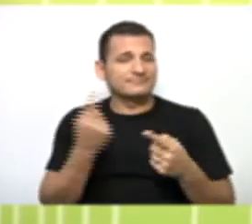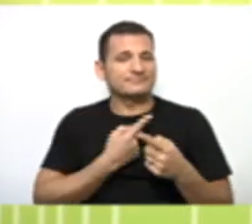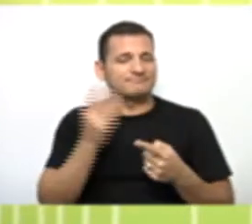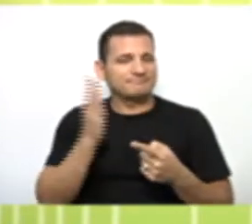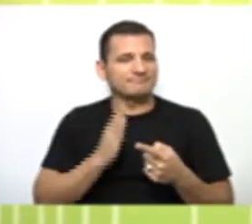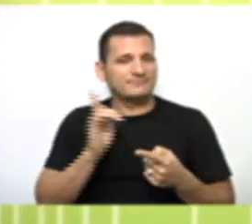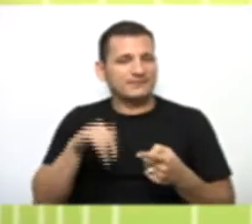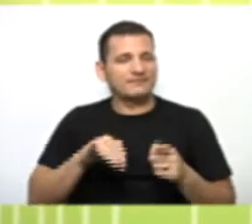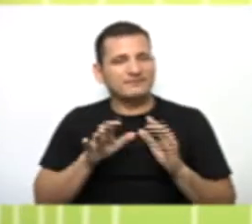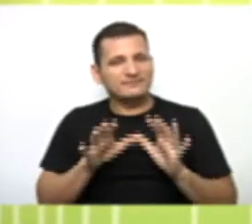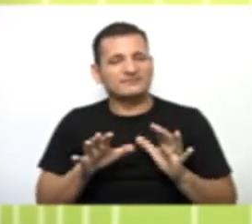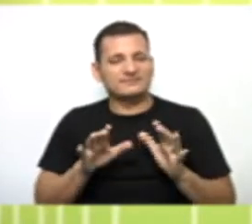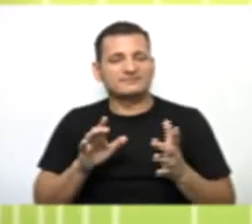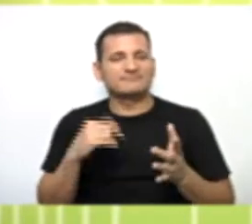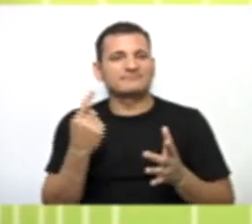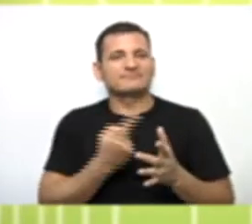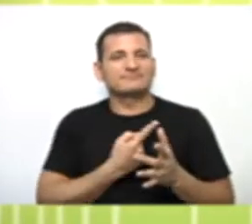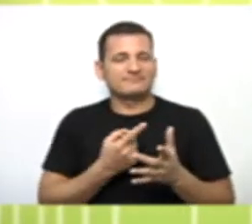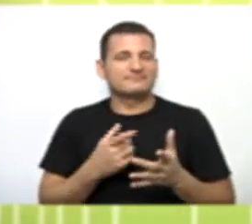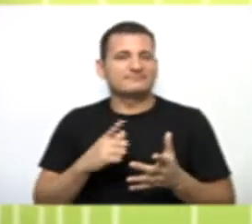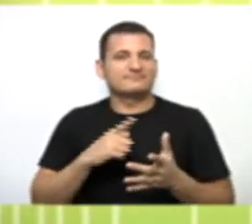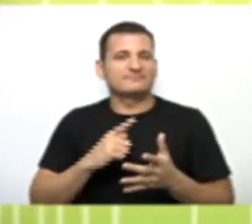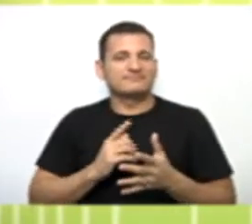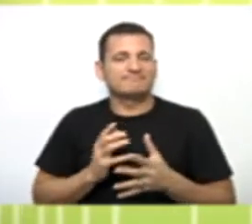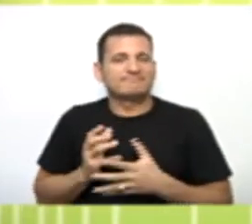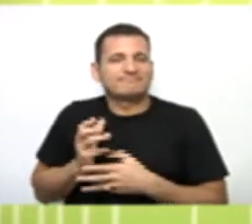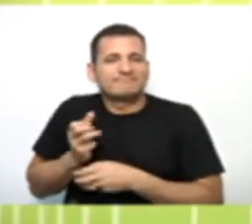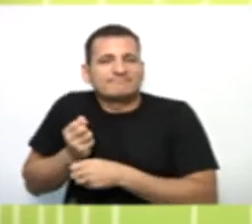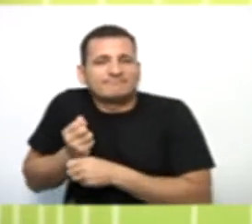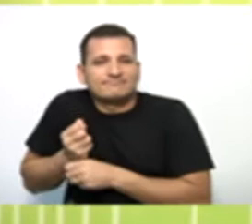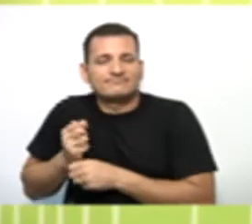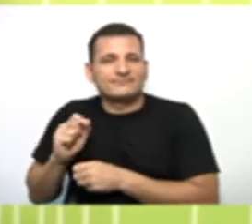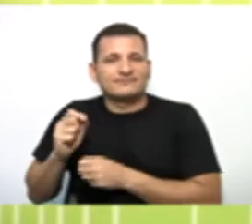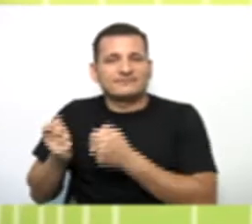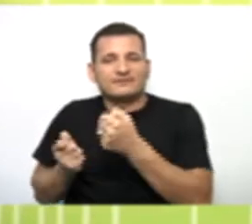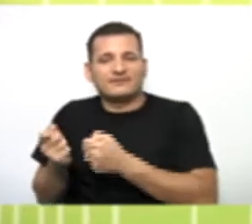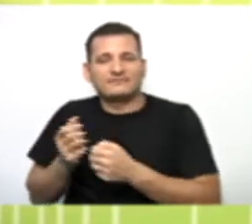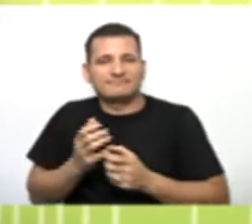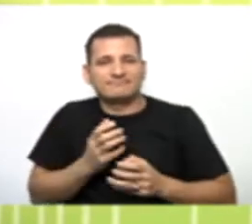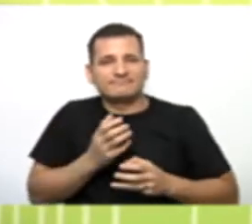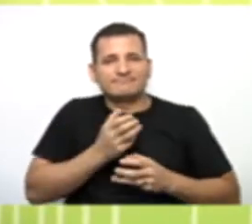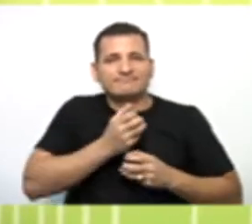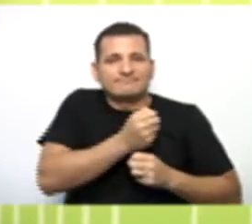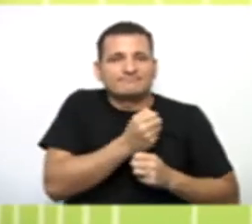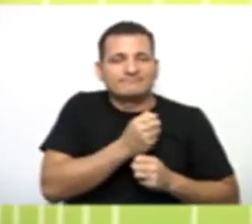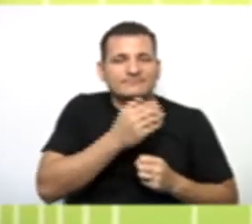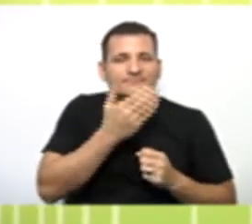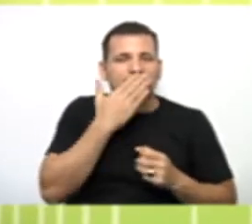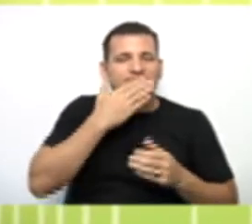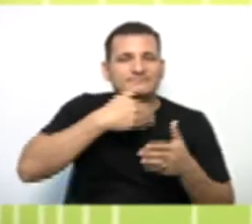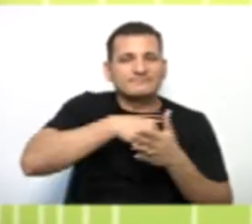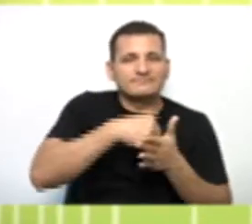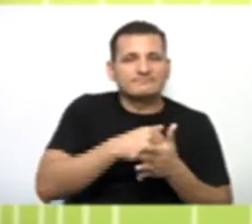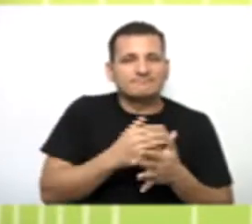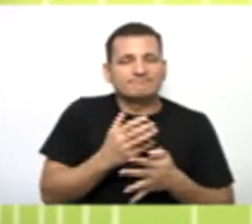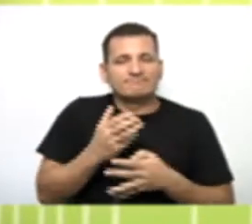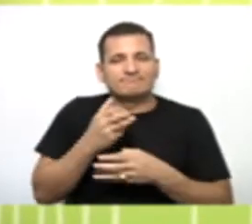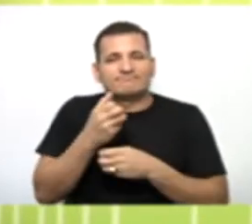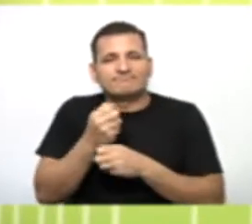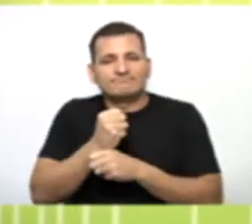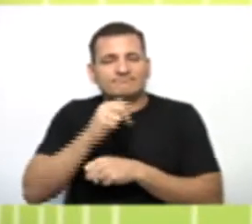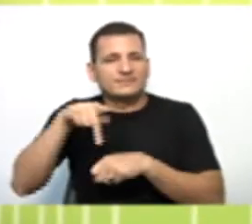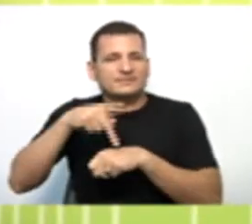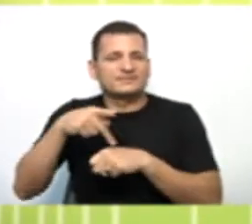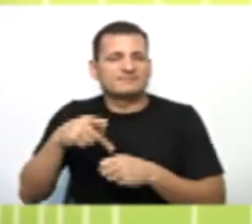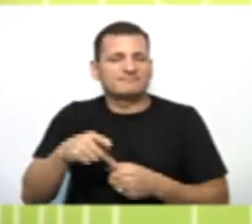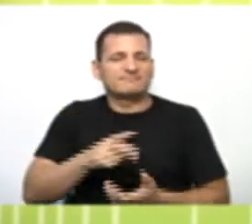somos assim, né? Nós somos apegados às coisas, apegado ao carro, né? Apegado ao time, apegado ao país, apegado, enfim, a